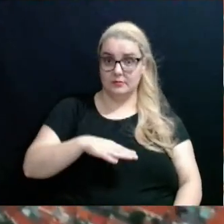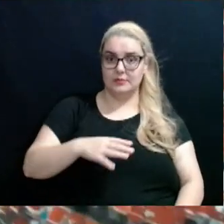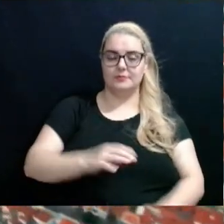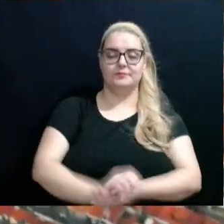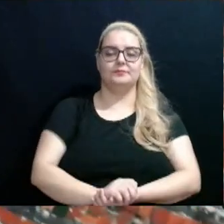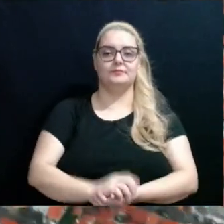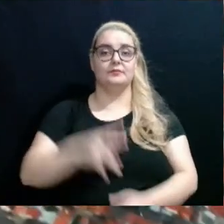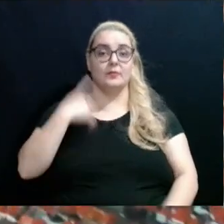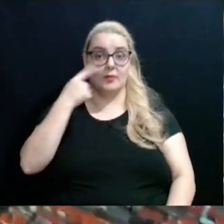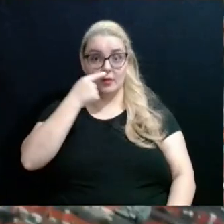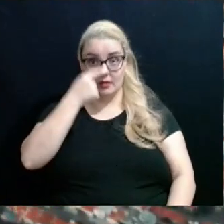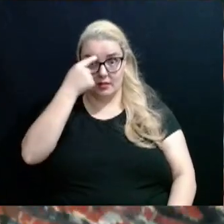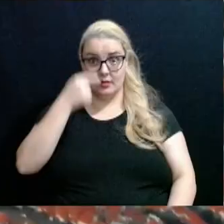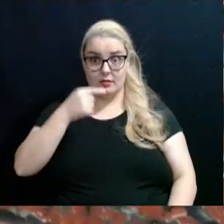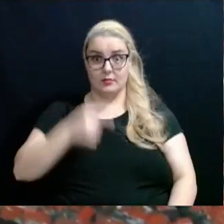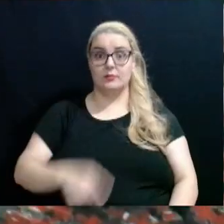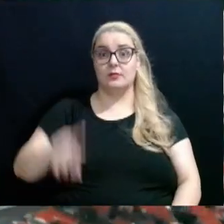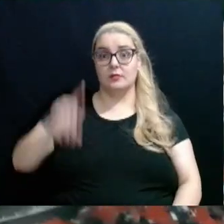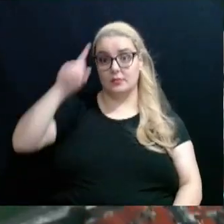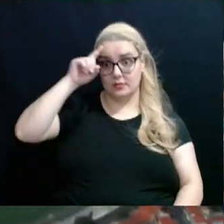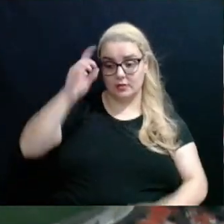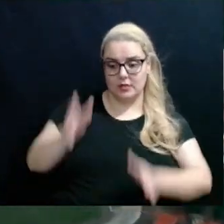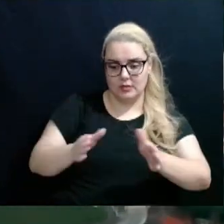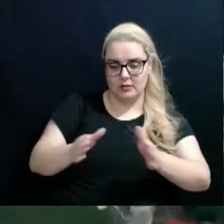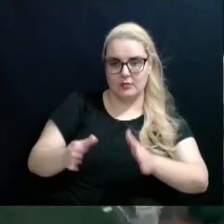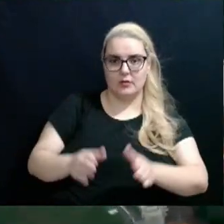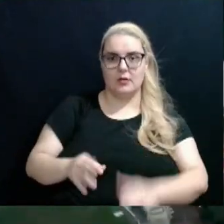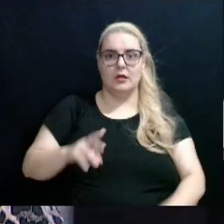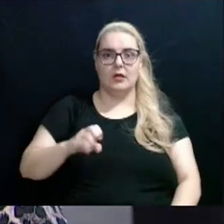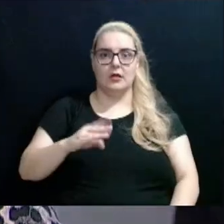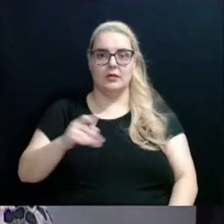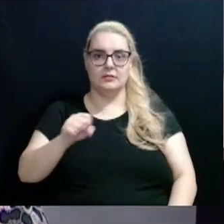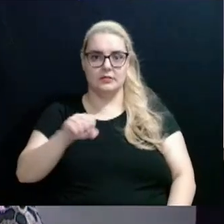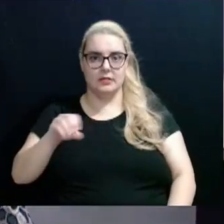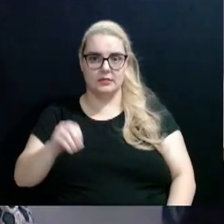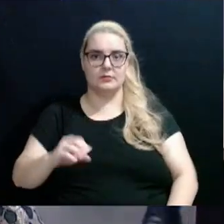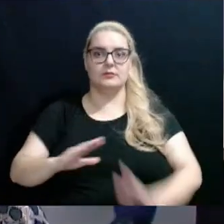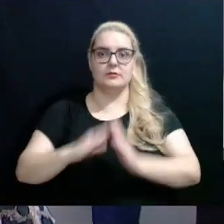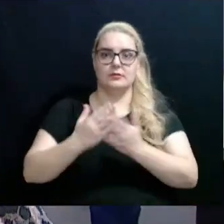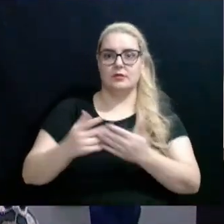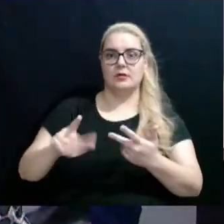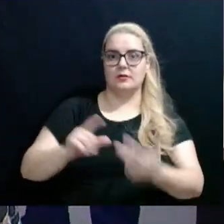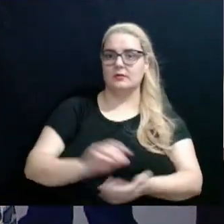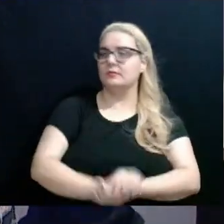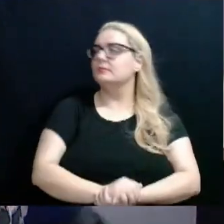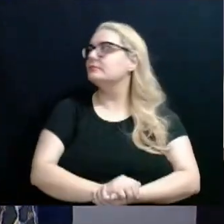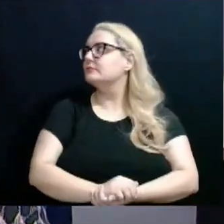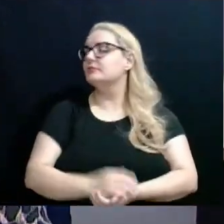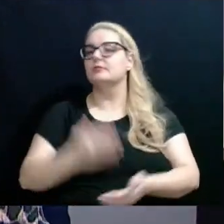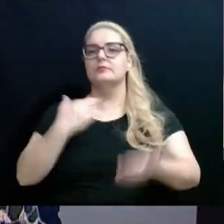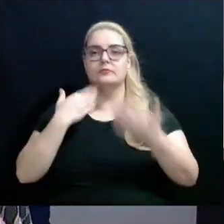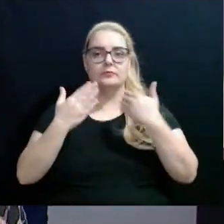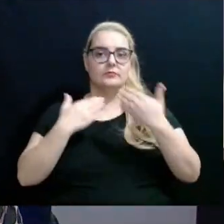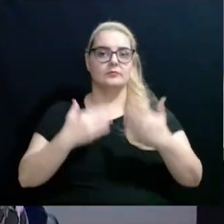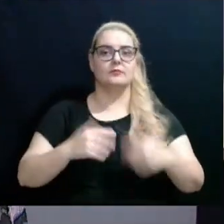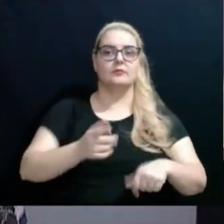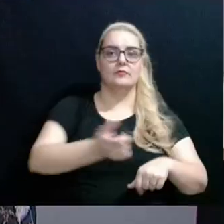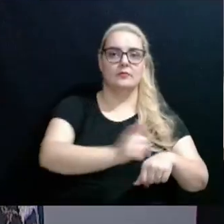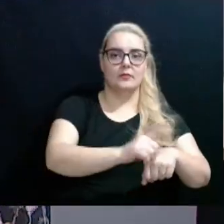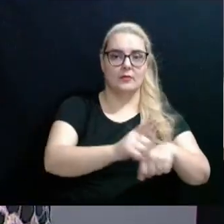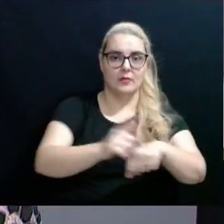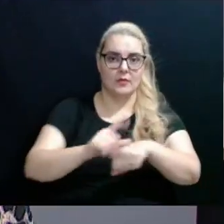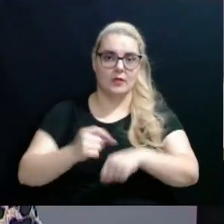reforça que a data cai em um período de recesso escolar e legislativo. Conversando até mesmo com alguns comerciantes, com